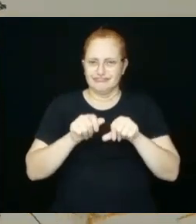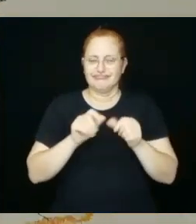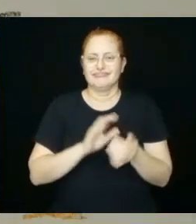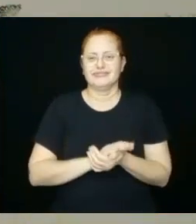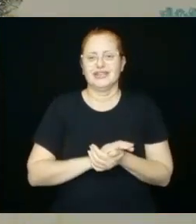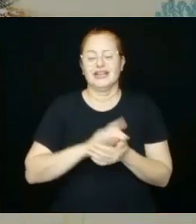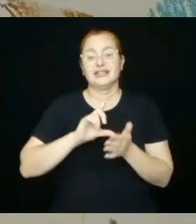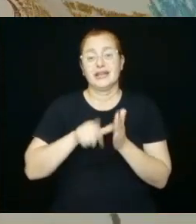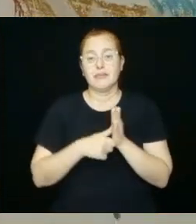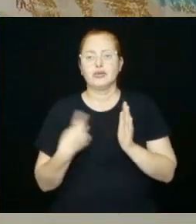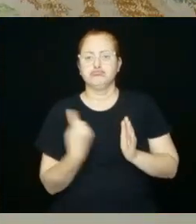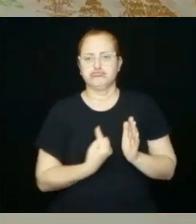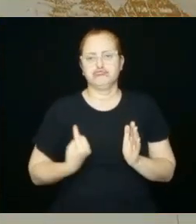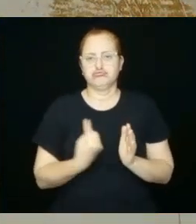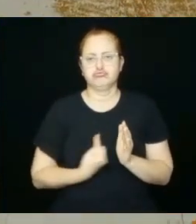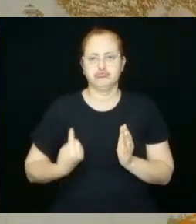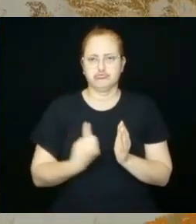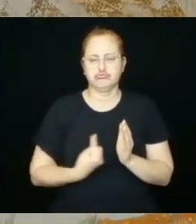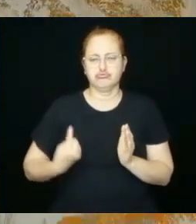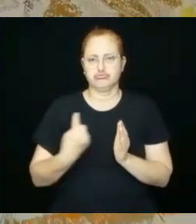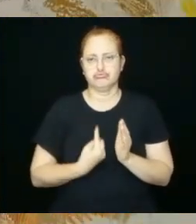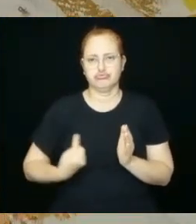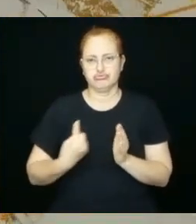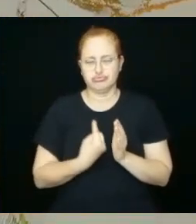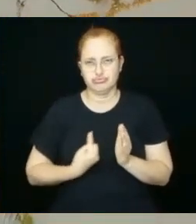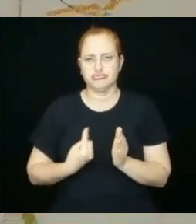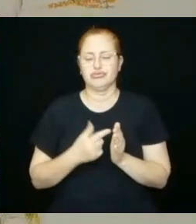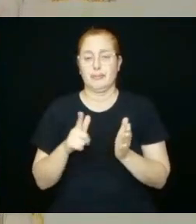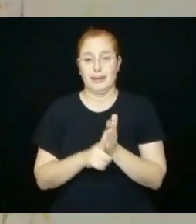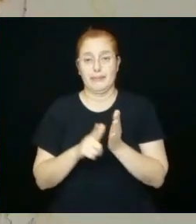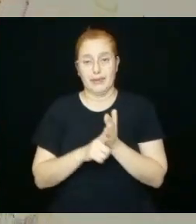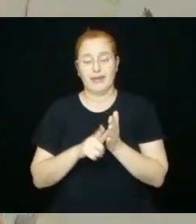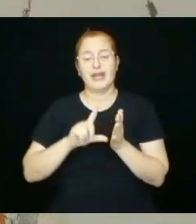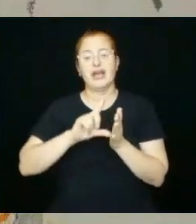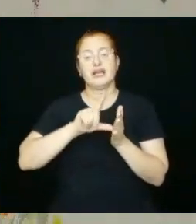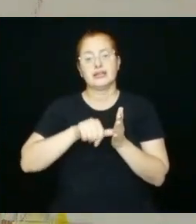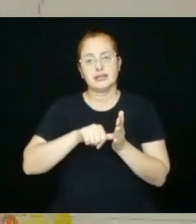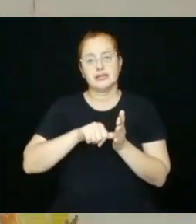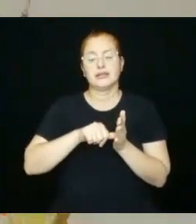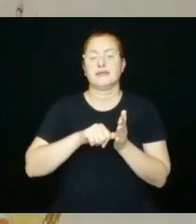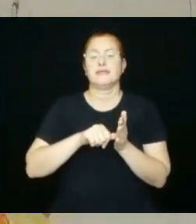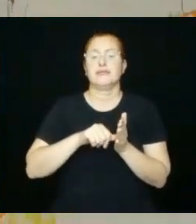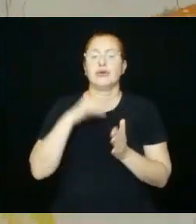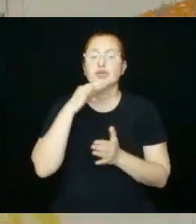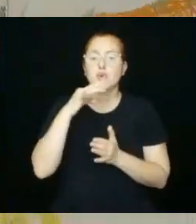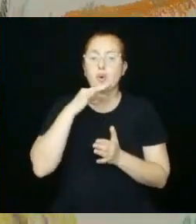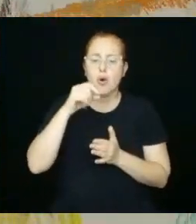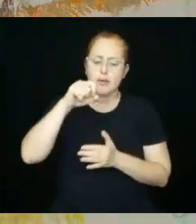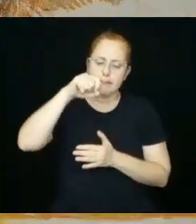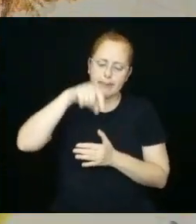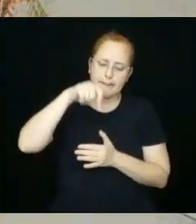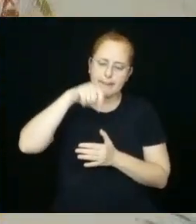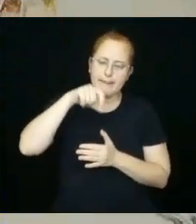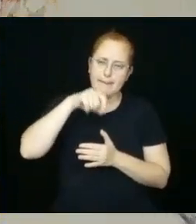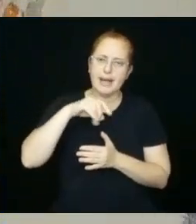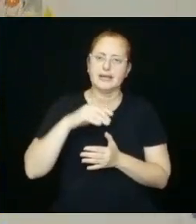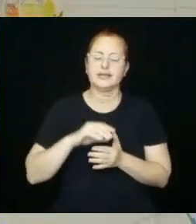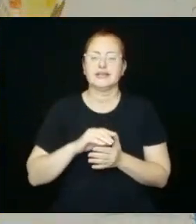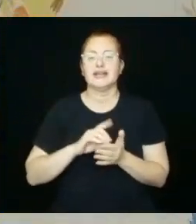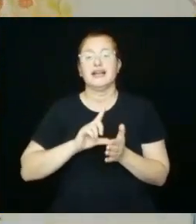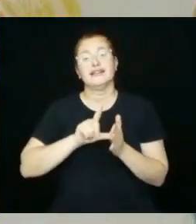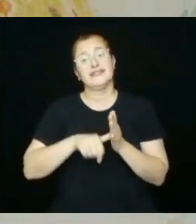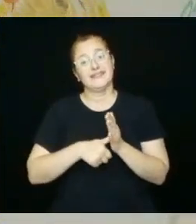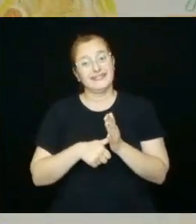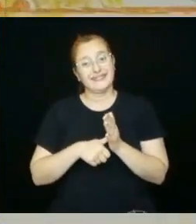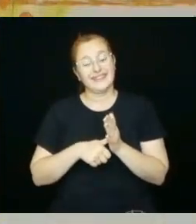e aí a gente bate no liquidificador aqueles desenhos, depois a gente coloca pigmento nos desenhos, e